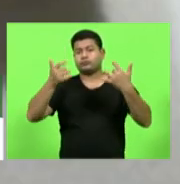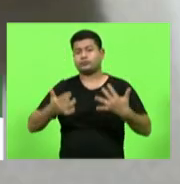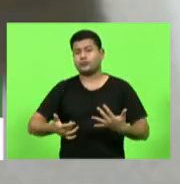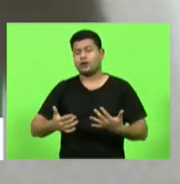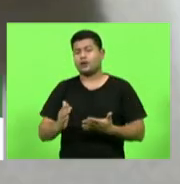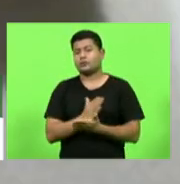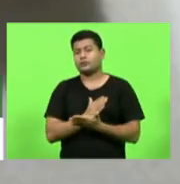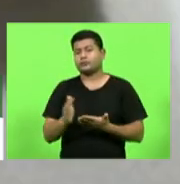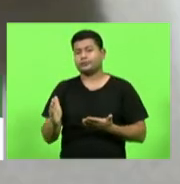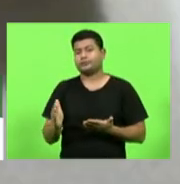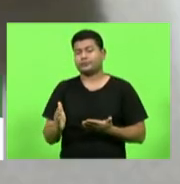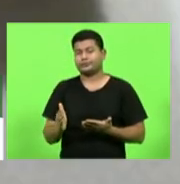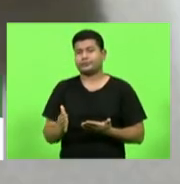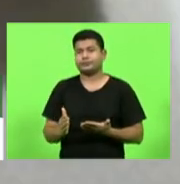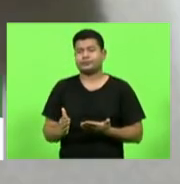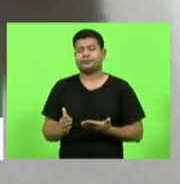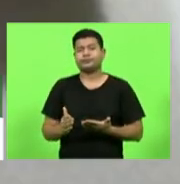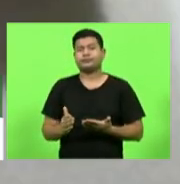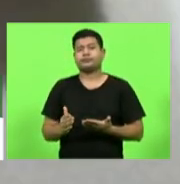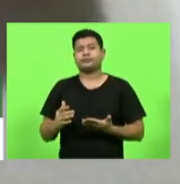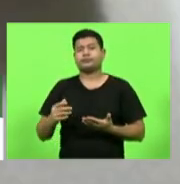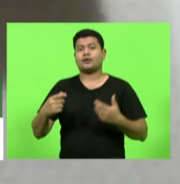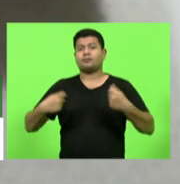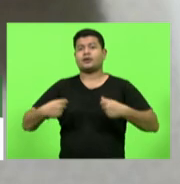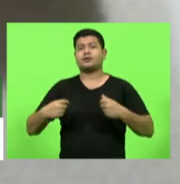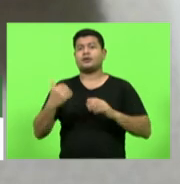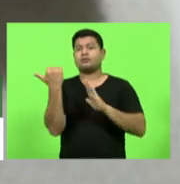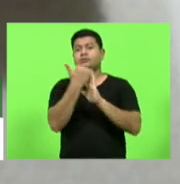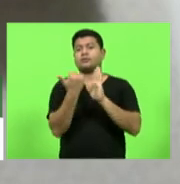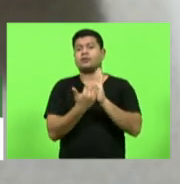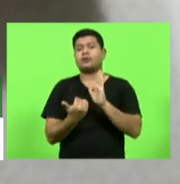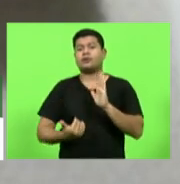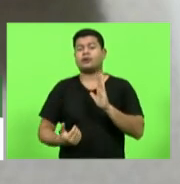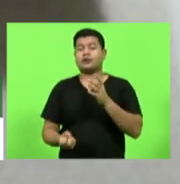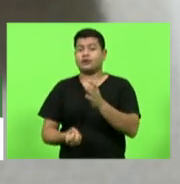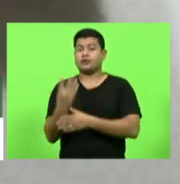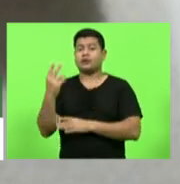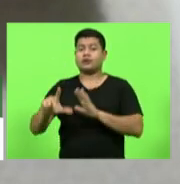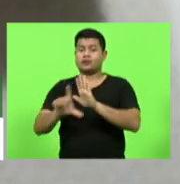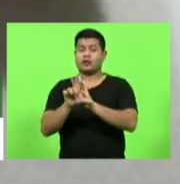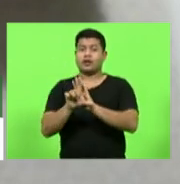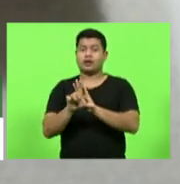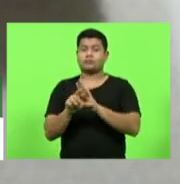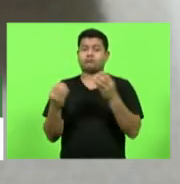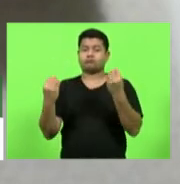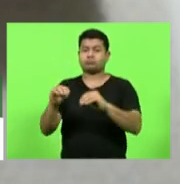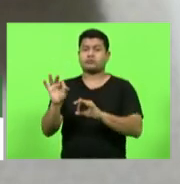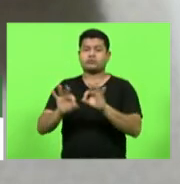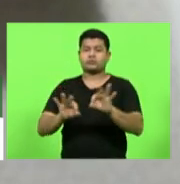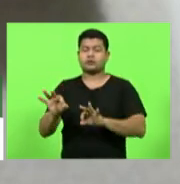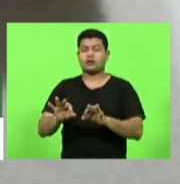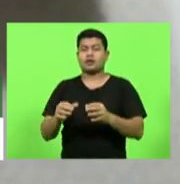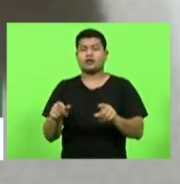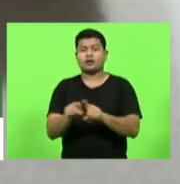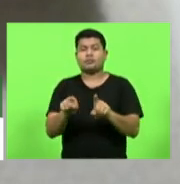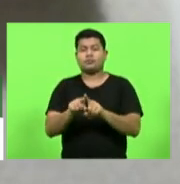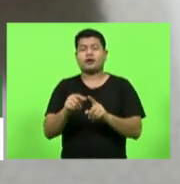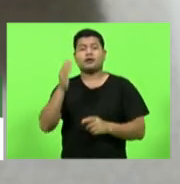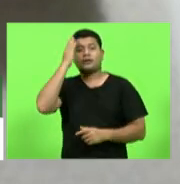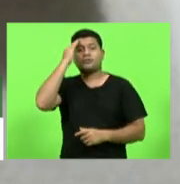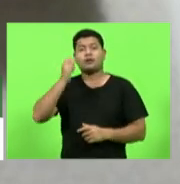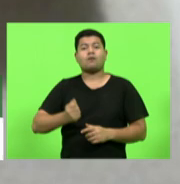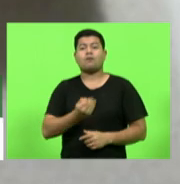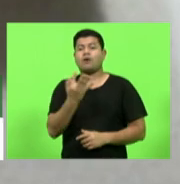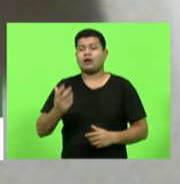importantes. Aqui nós precisaríamos de programas para a implementação da lei. Precisamos saber quais são os custos.